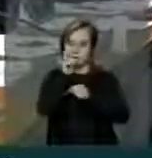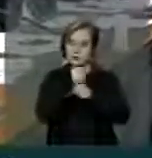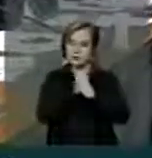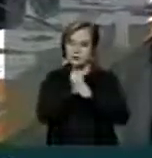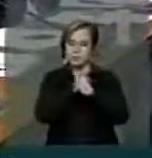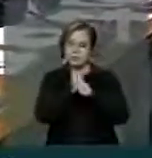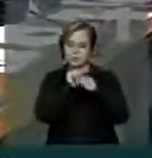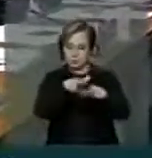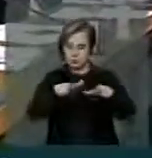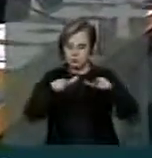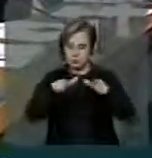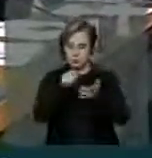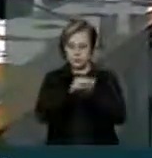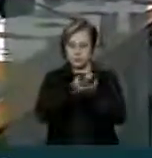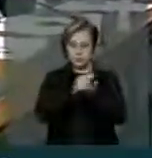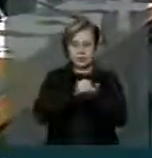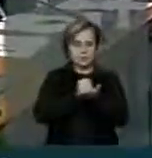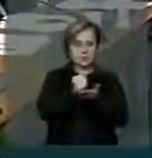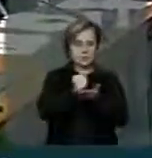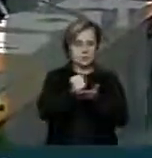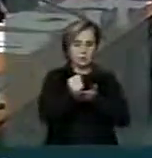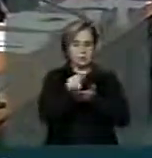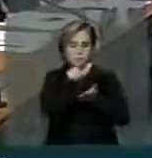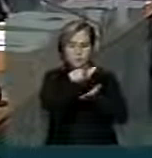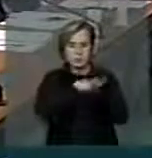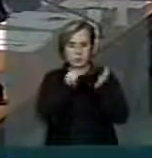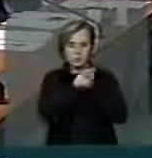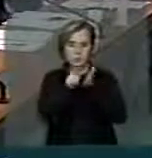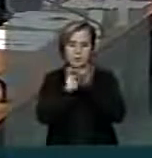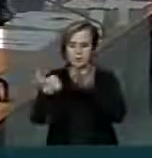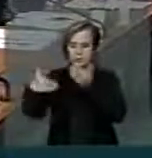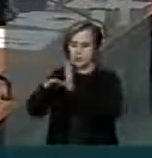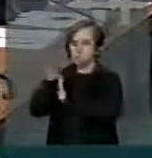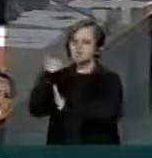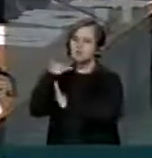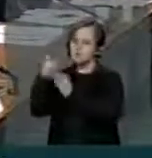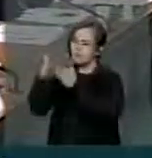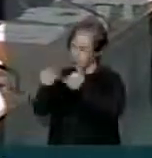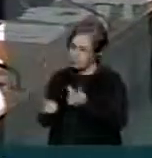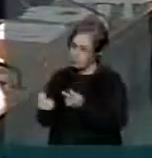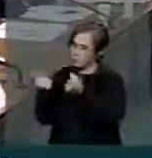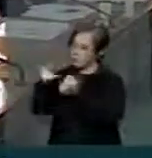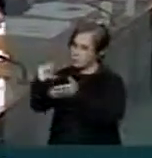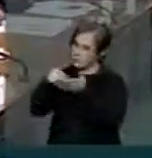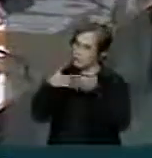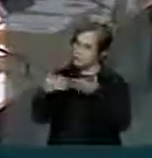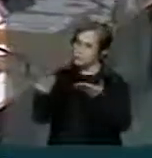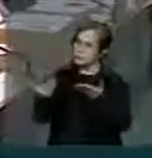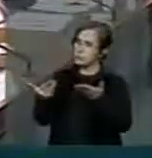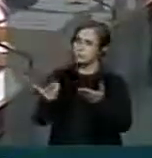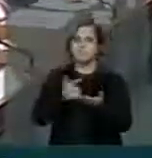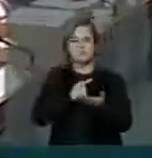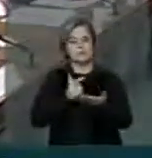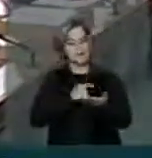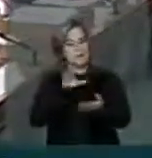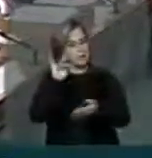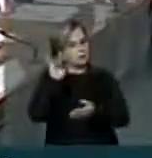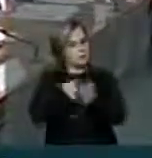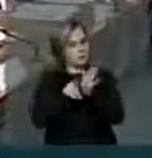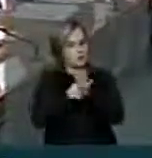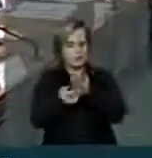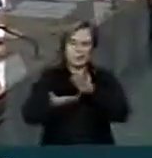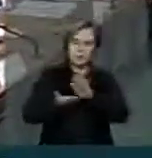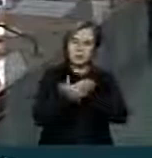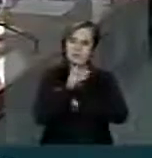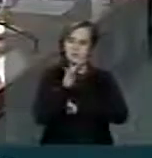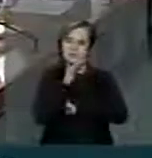recibo. O cara vai lá e vai ter seu crédito. É isso que a lei diz. O cadastro vai emitir automaticamente o recibo. Não tem